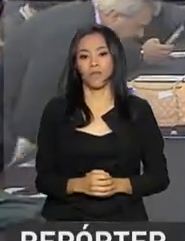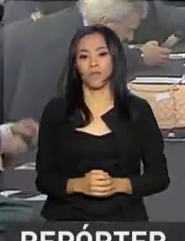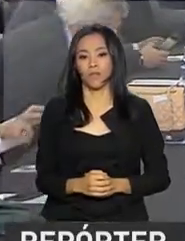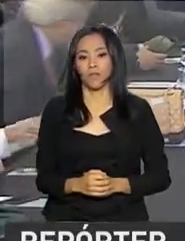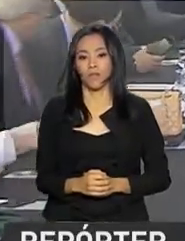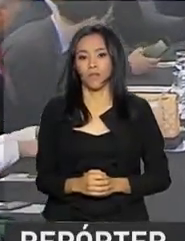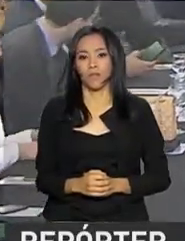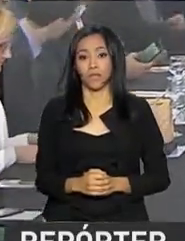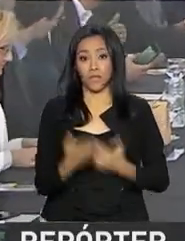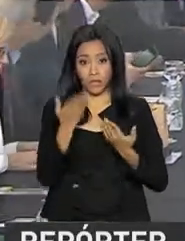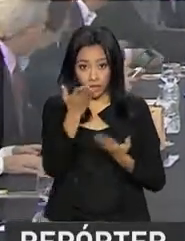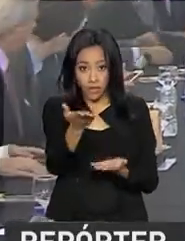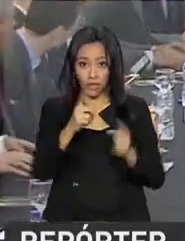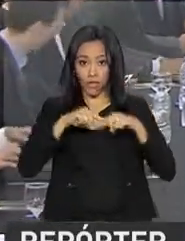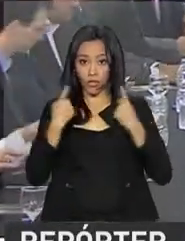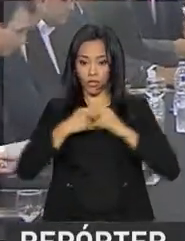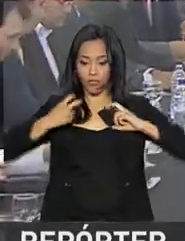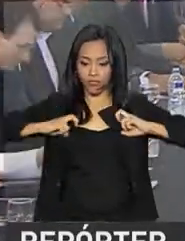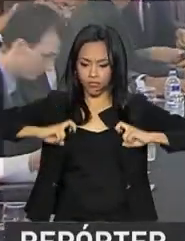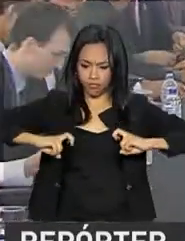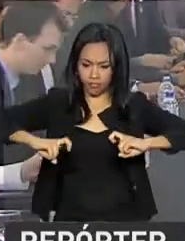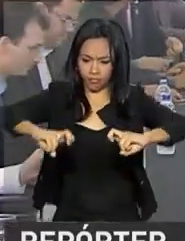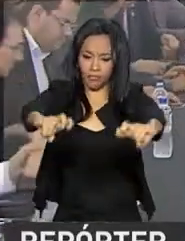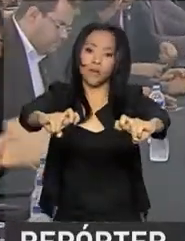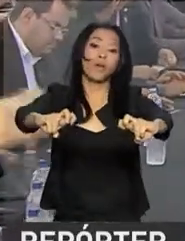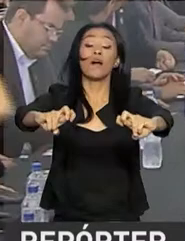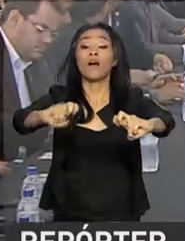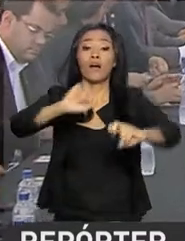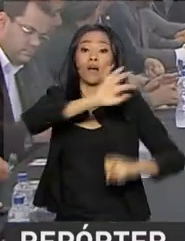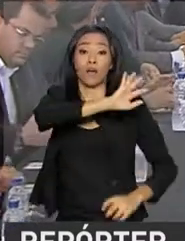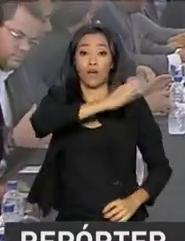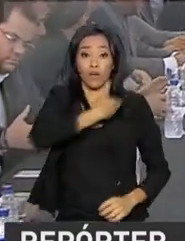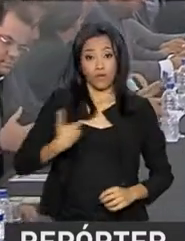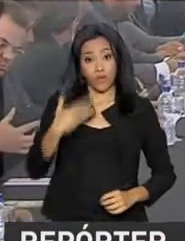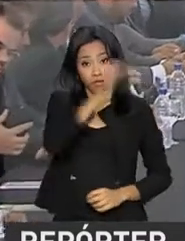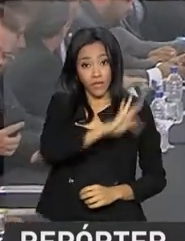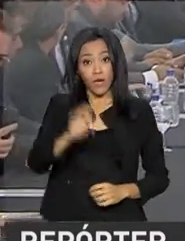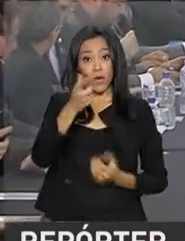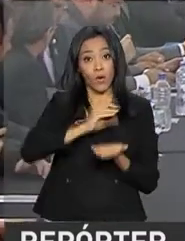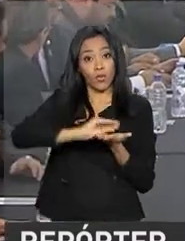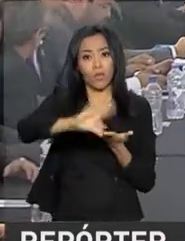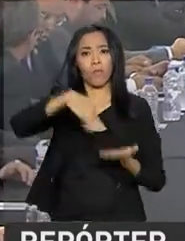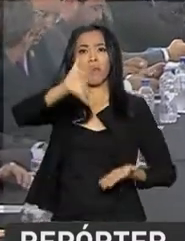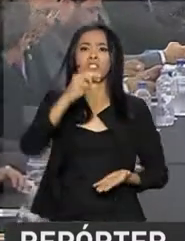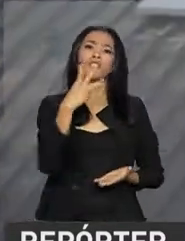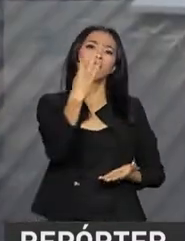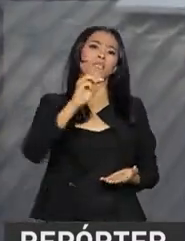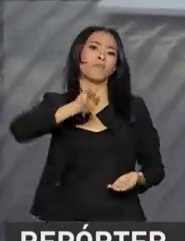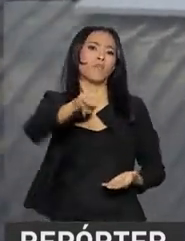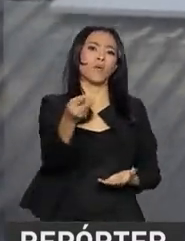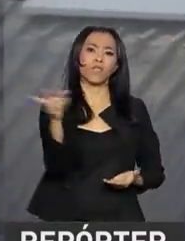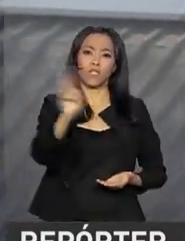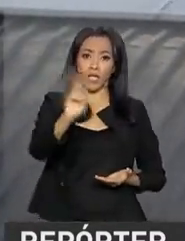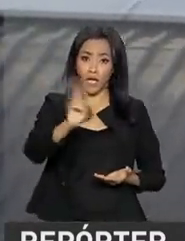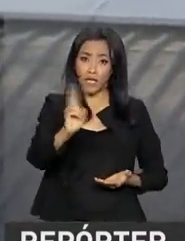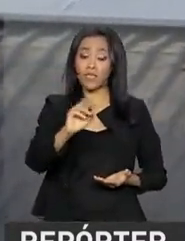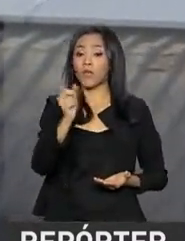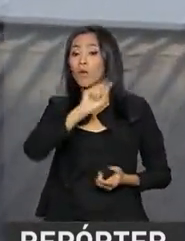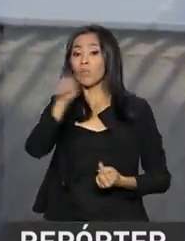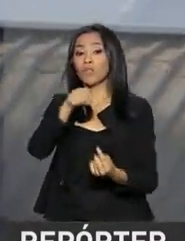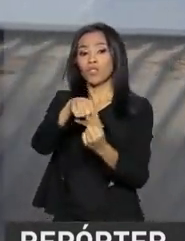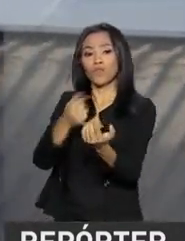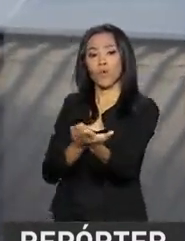na reunião o governo federal autorizou mais de 3 bilhões de reais em linhas de crédito para financiar a compra e instalação